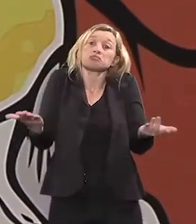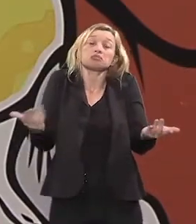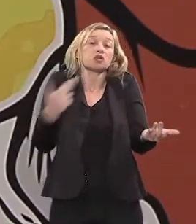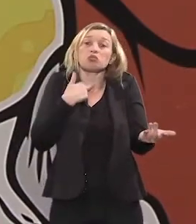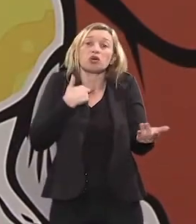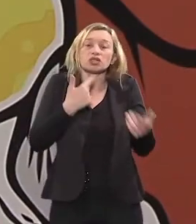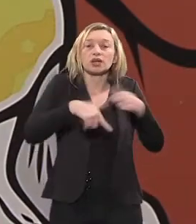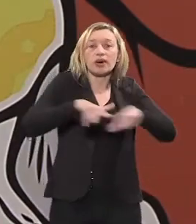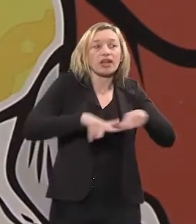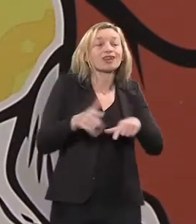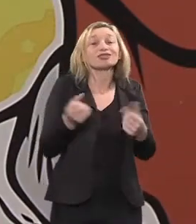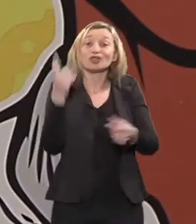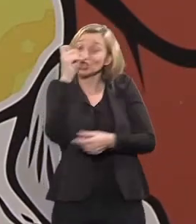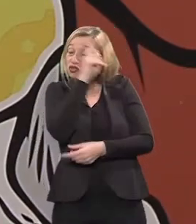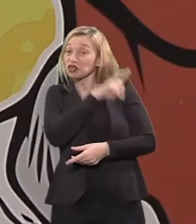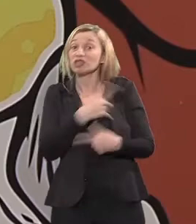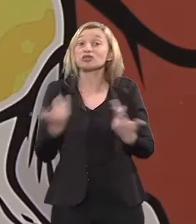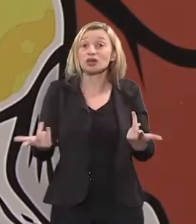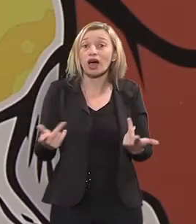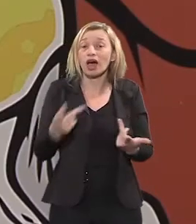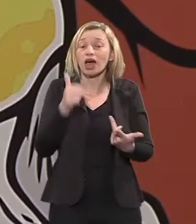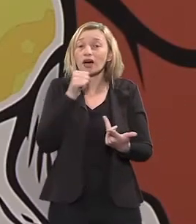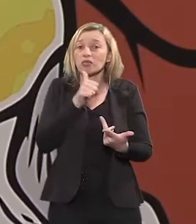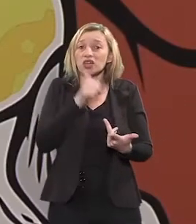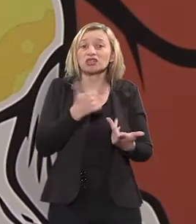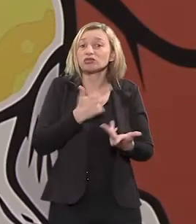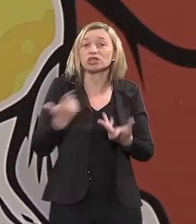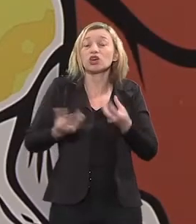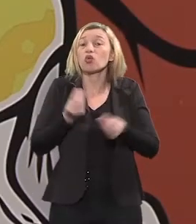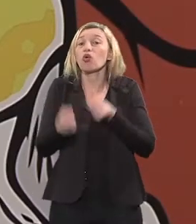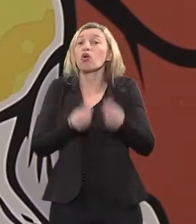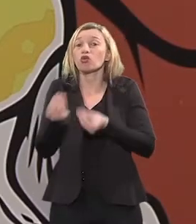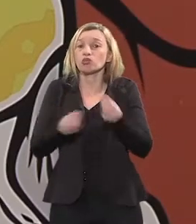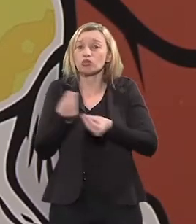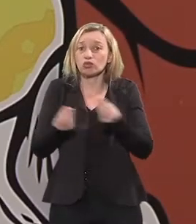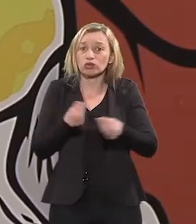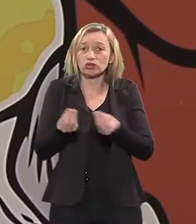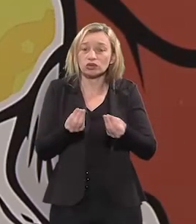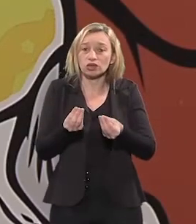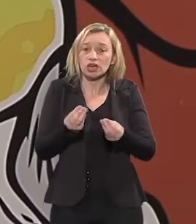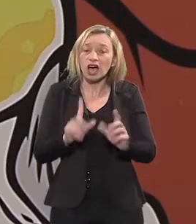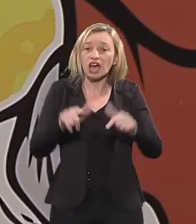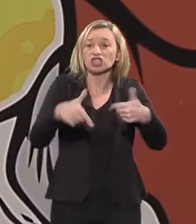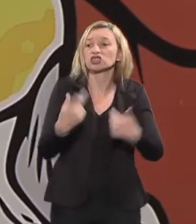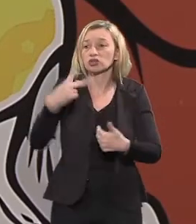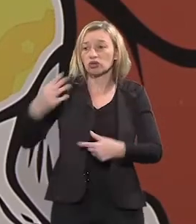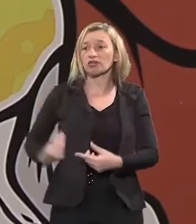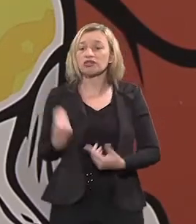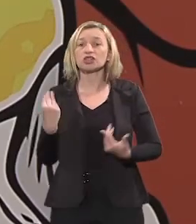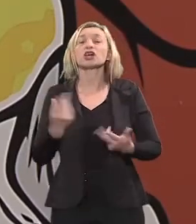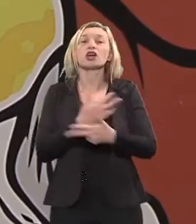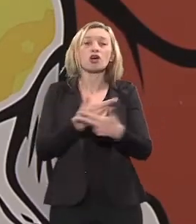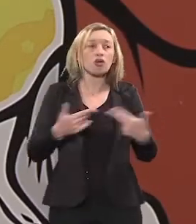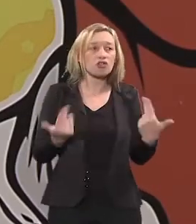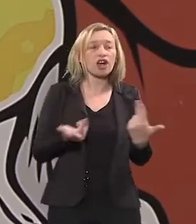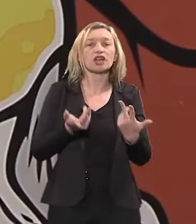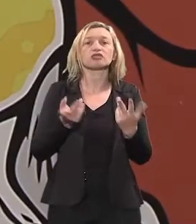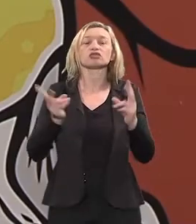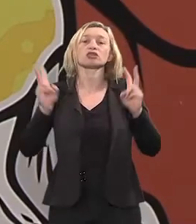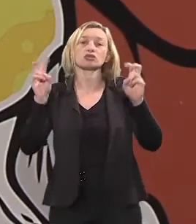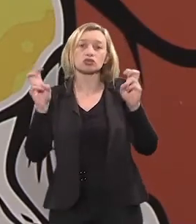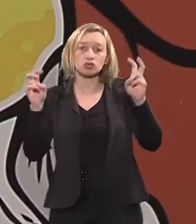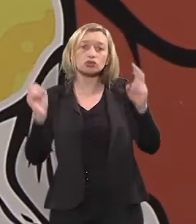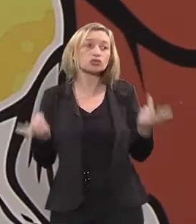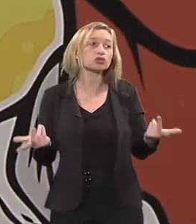que a pessoa se vê de fato numa situação de total vulnerabilidade e de sem ter a quem recorrer. E eu acho que muitos dos